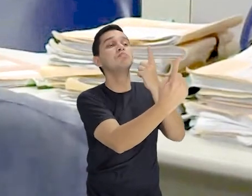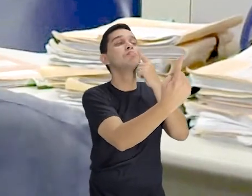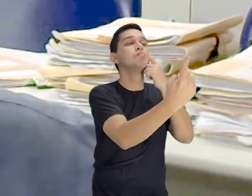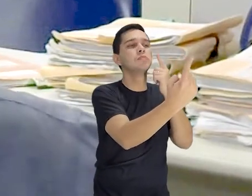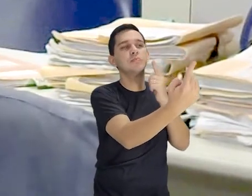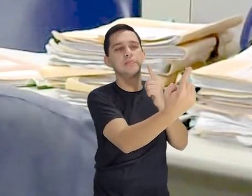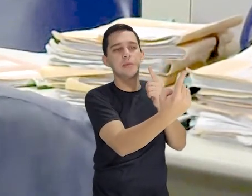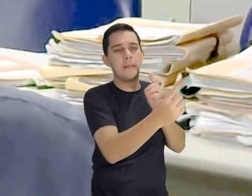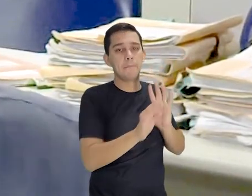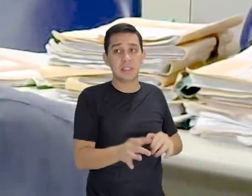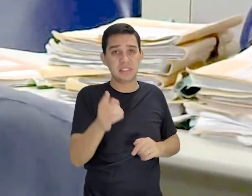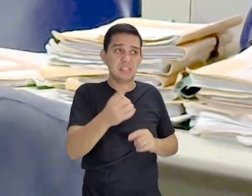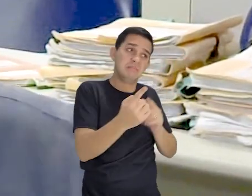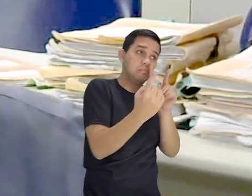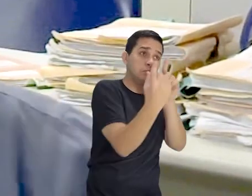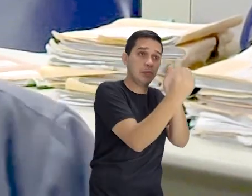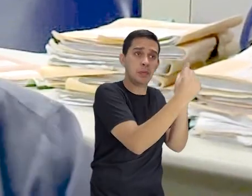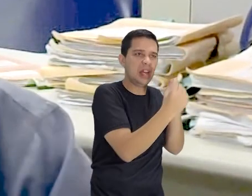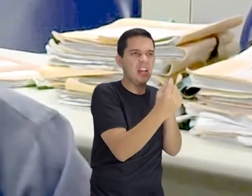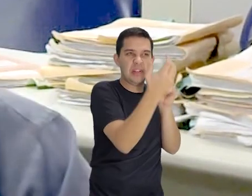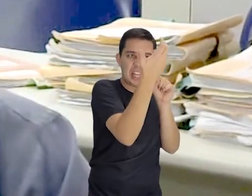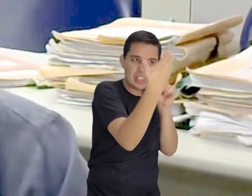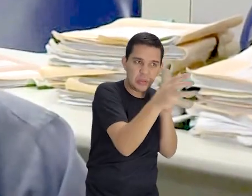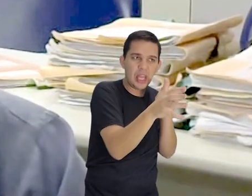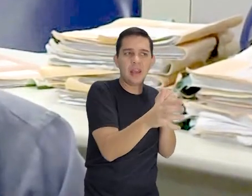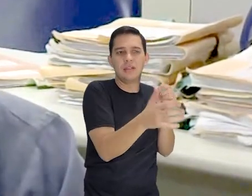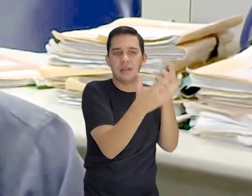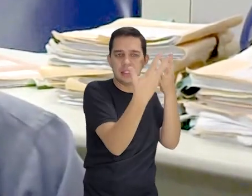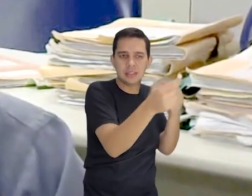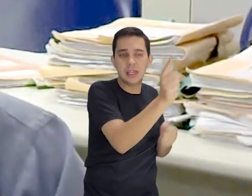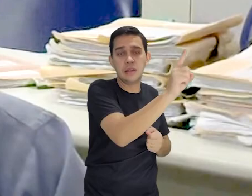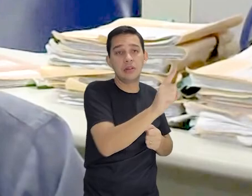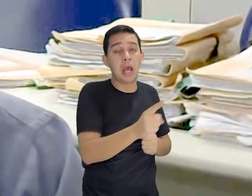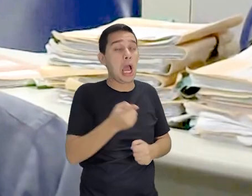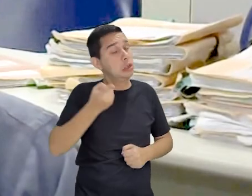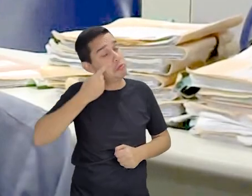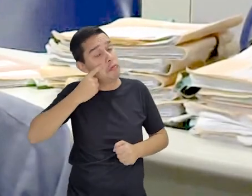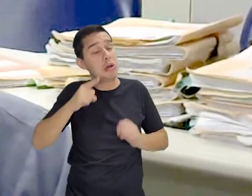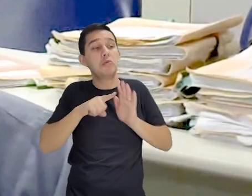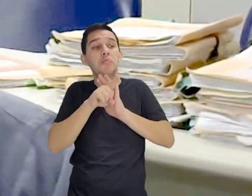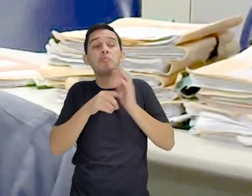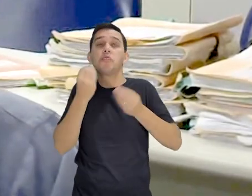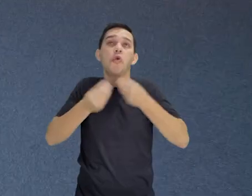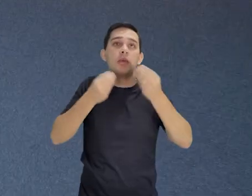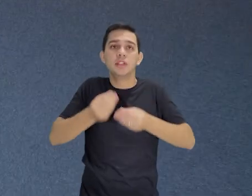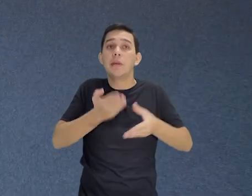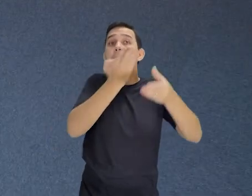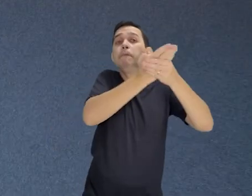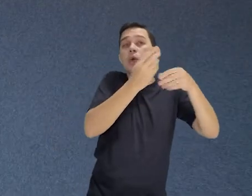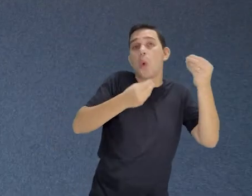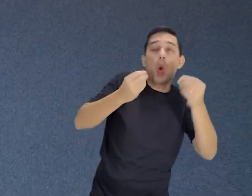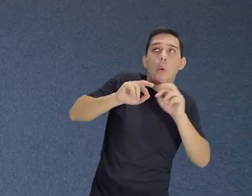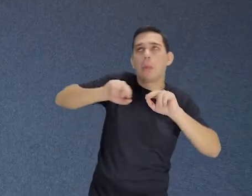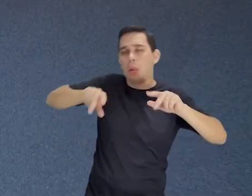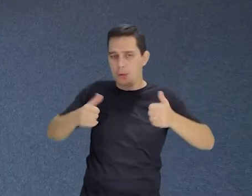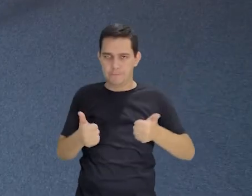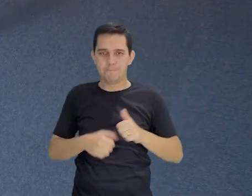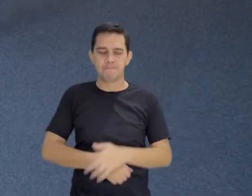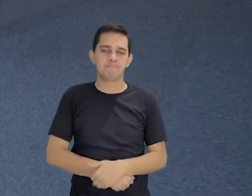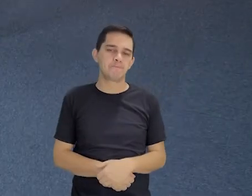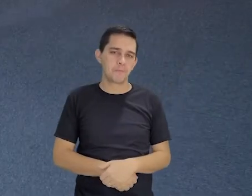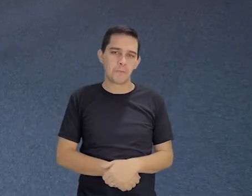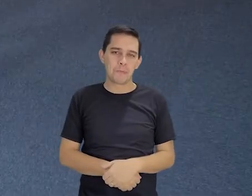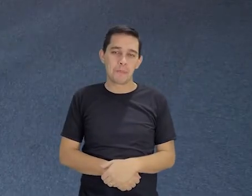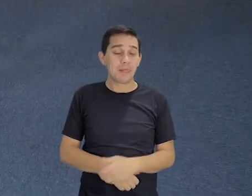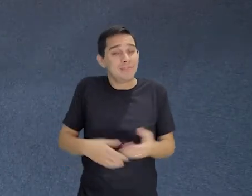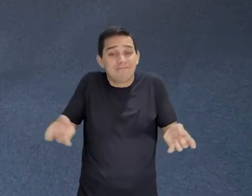obtida a conciliação, nós vamos avaliar qual vai ser a medida a ser adotada pela promotoria. E chega ao fim mais